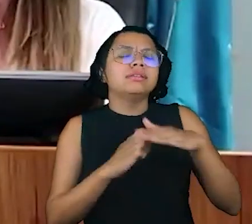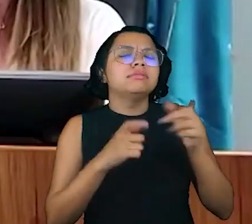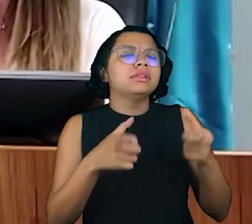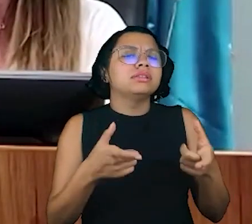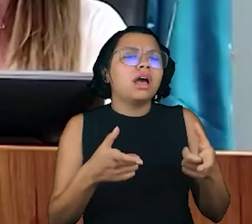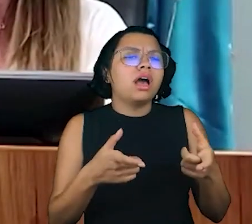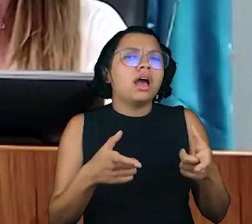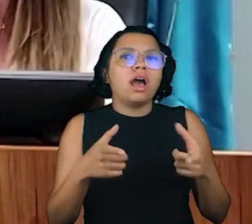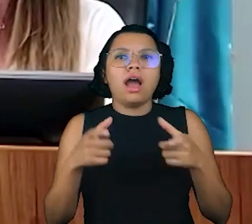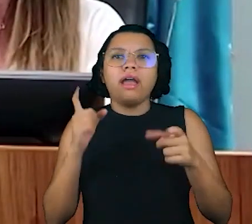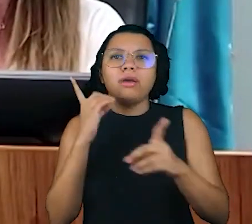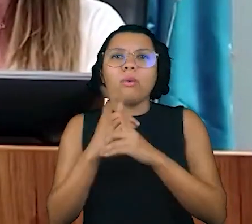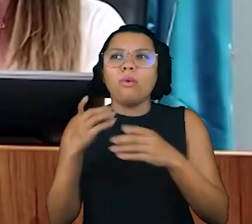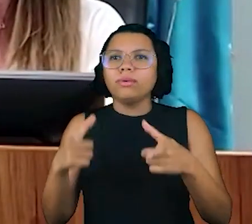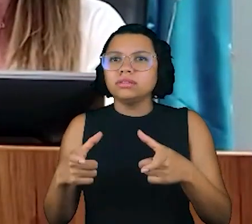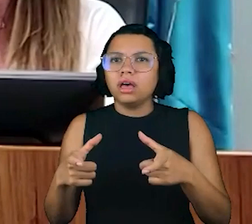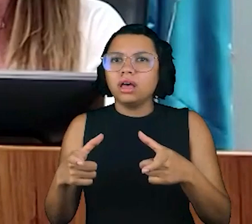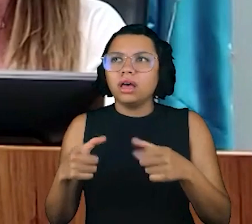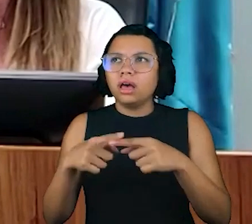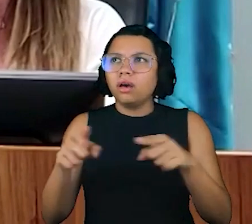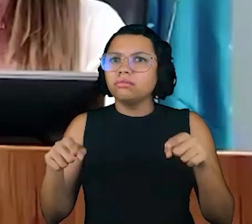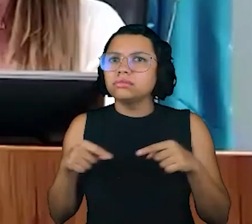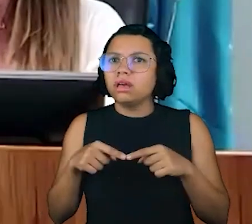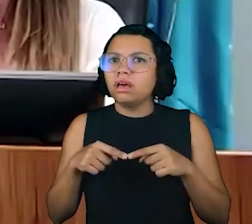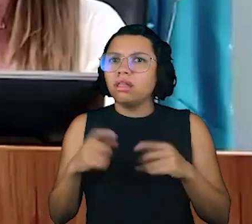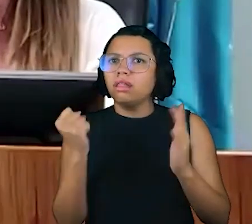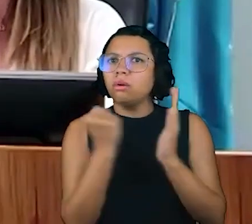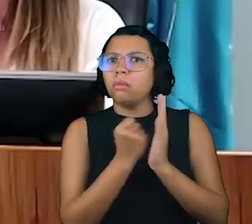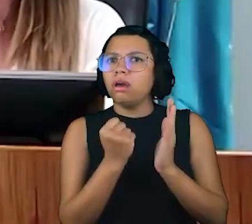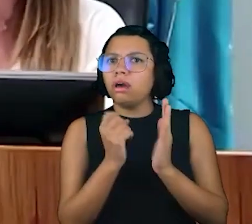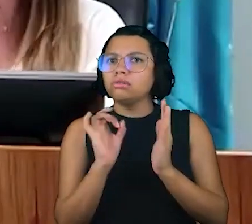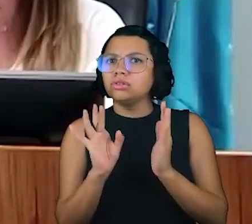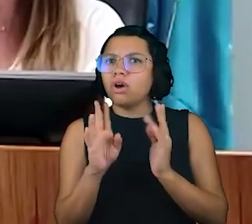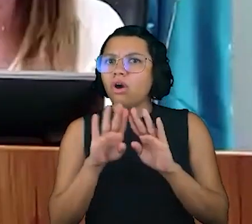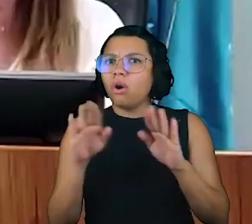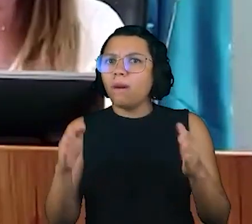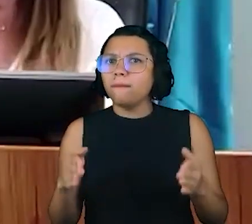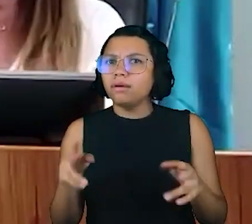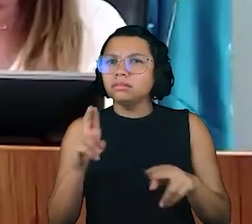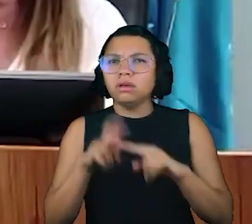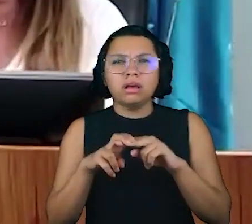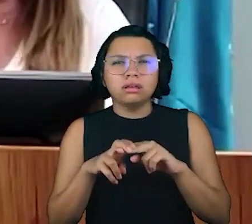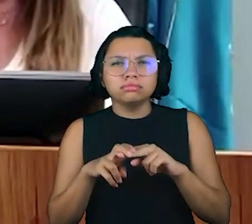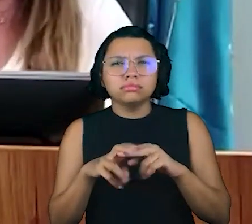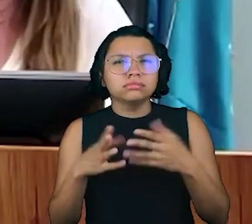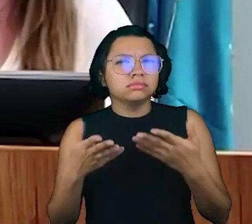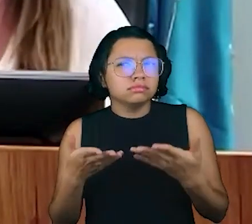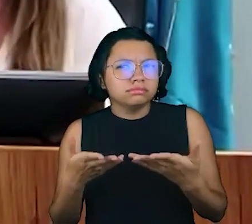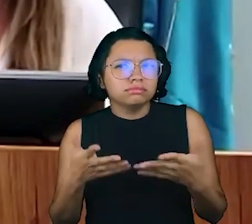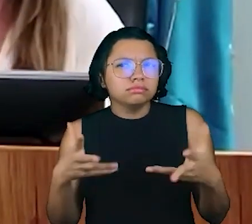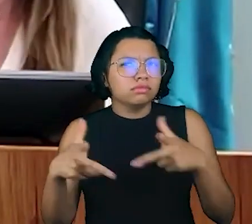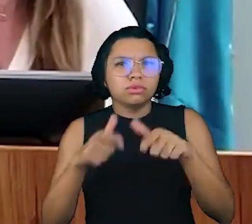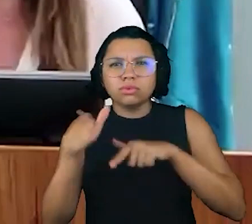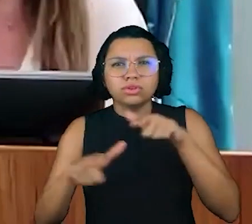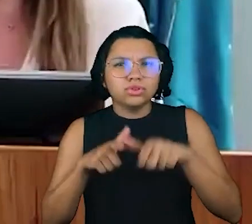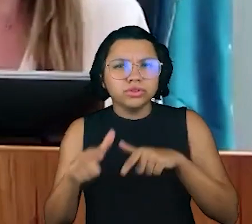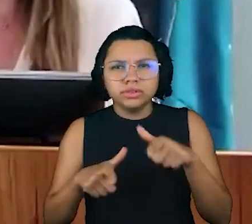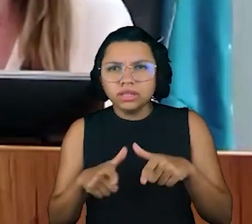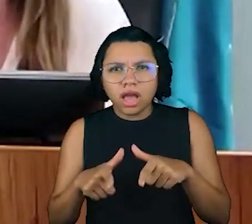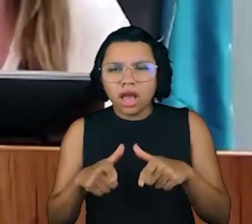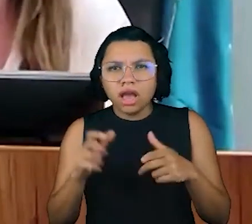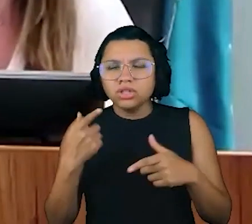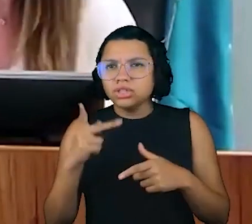numa sala, o patrimônio é uma mesa e uma cadeira, e toda a atividade operacional dela